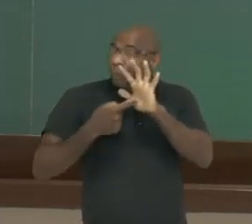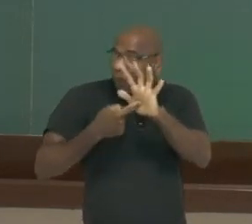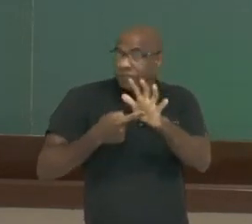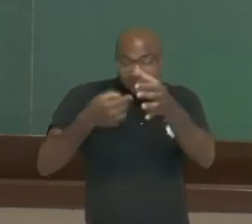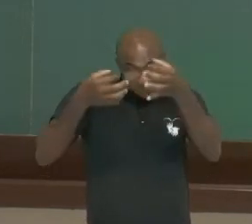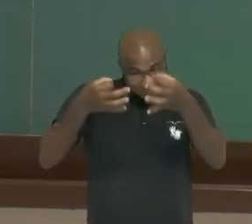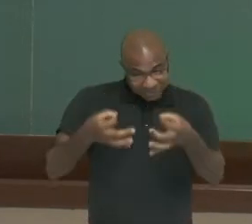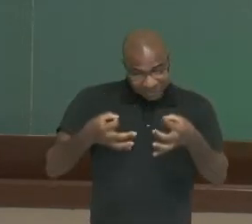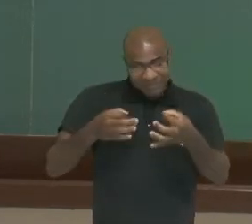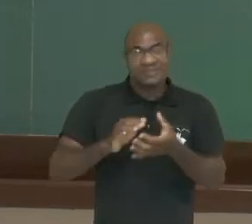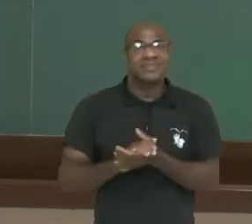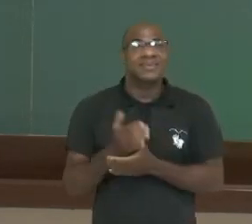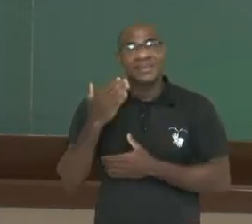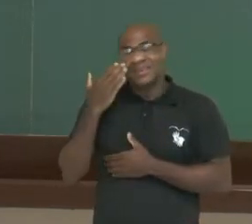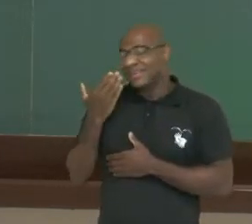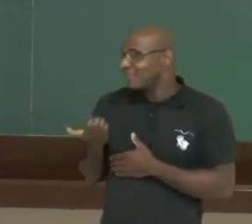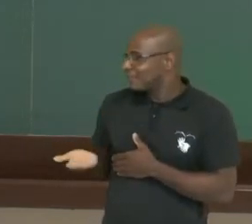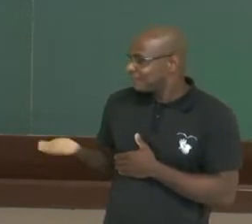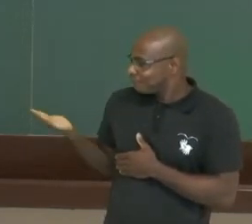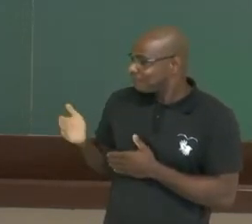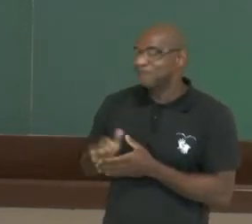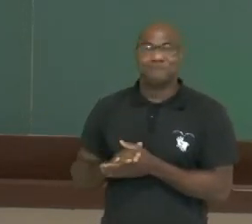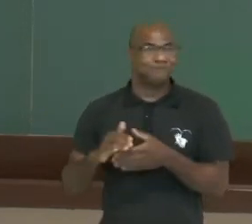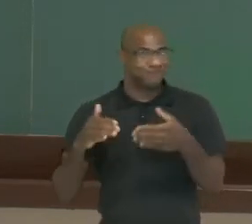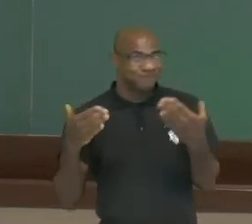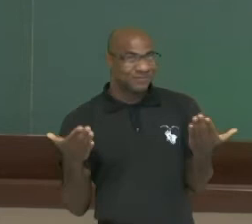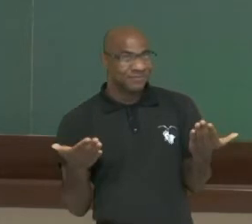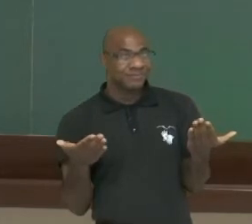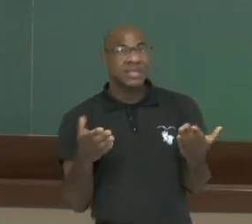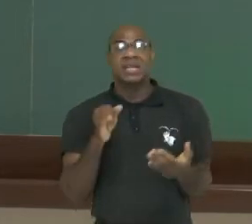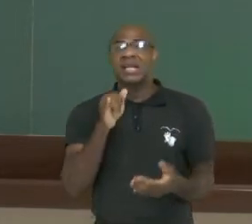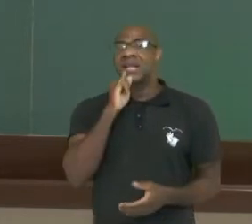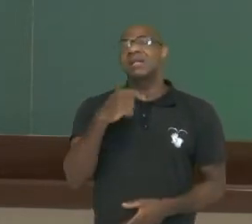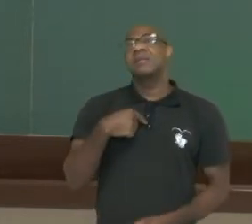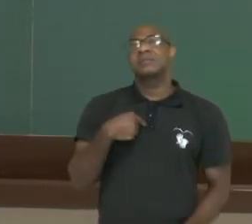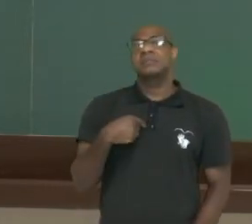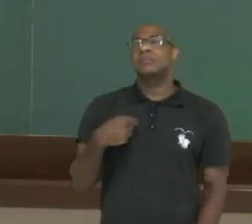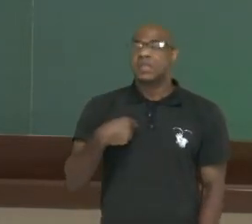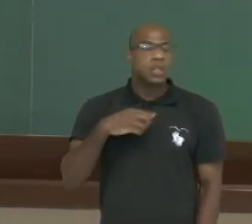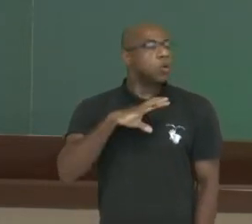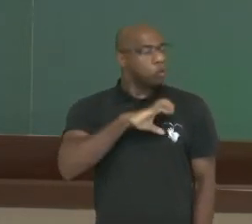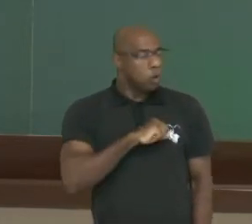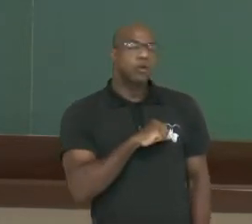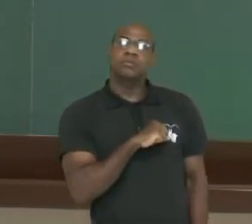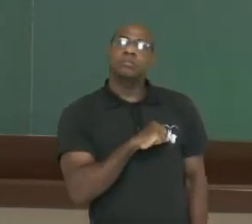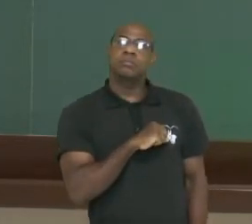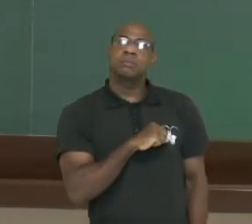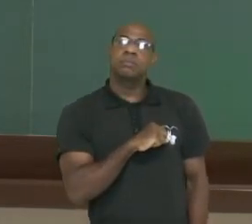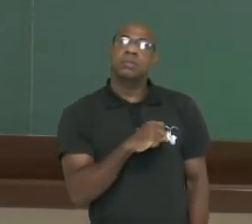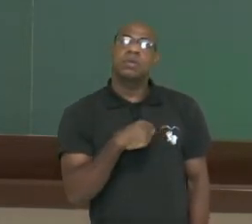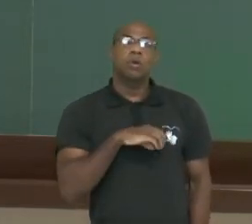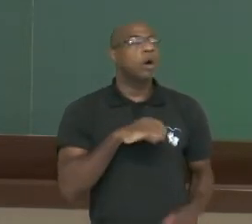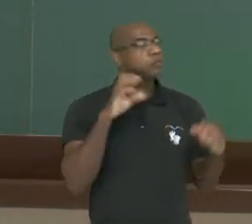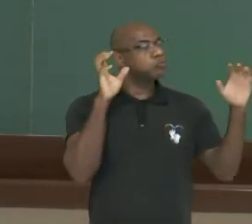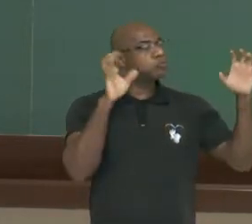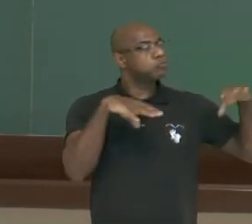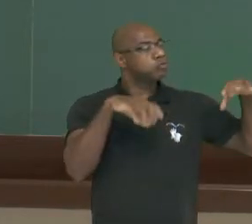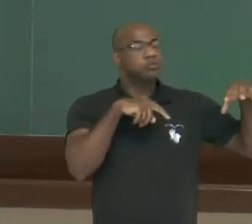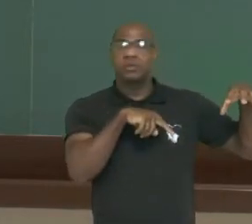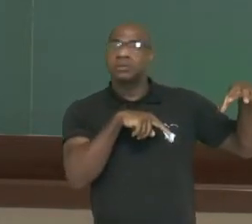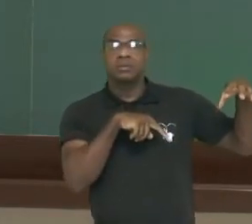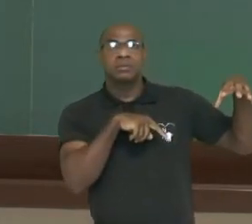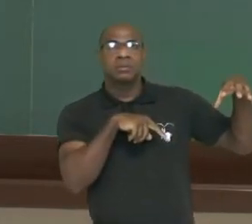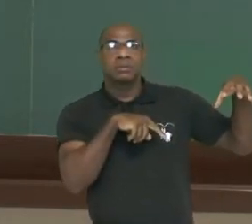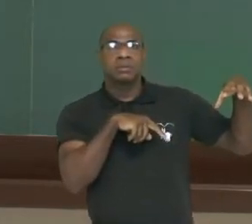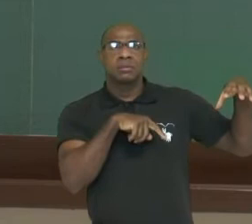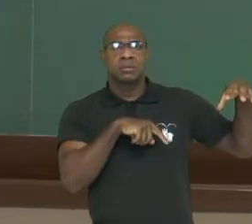É a contradição. Né? Se eu estou falando que eu gosto de chuva, mas daqui a